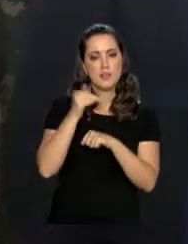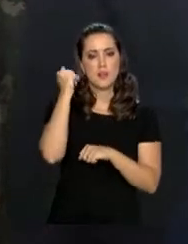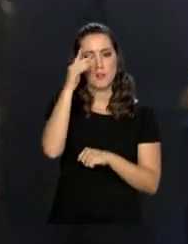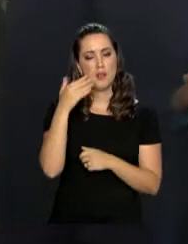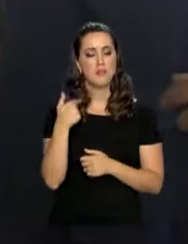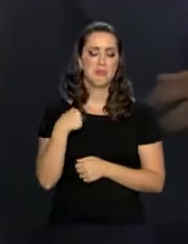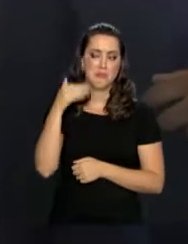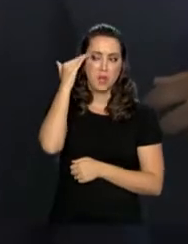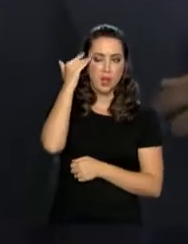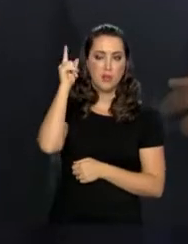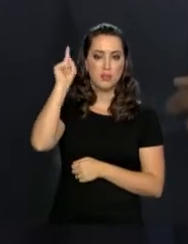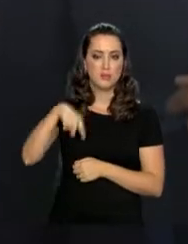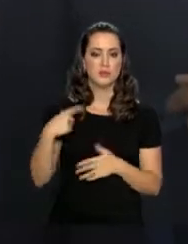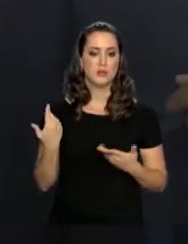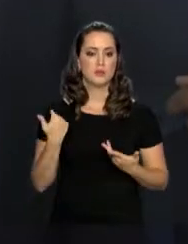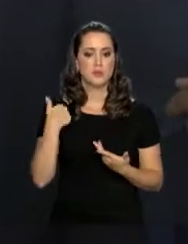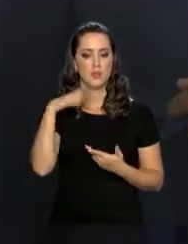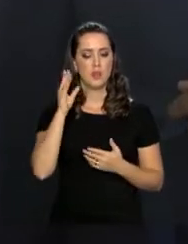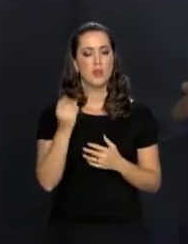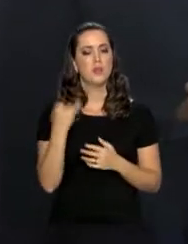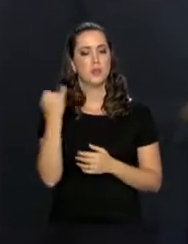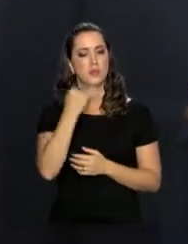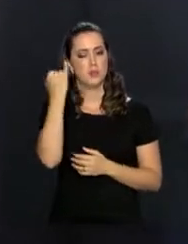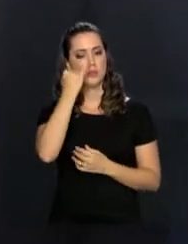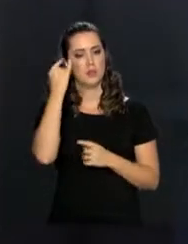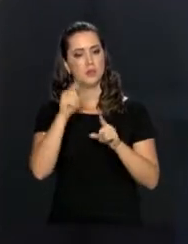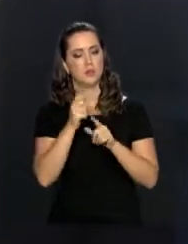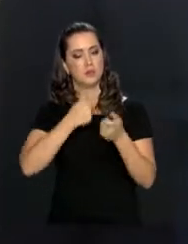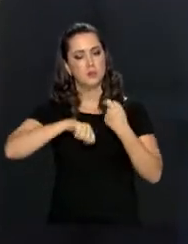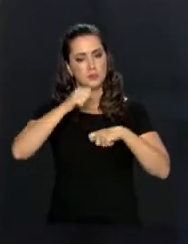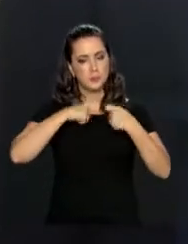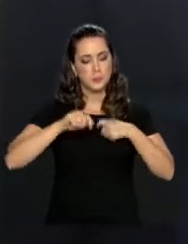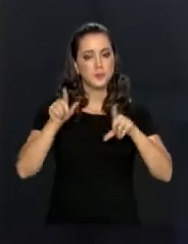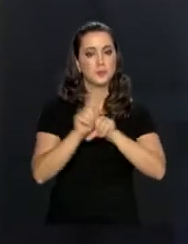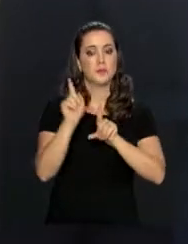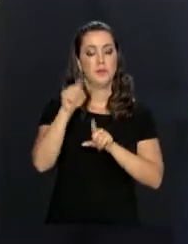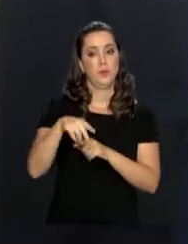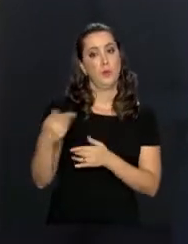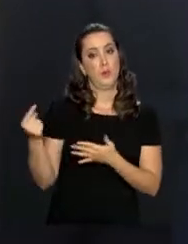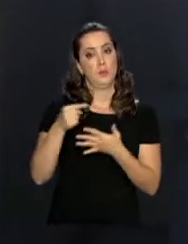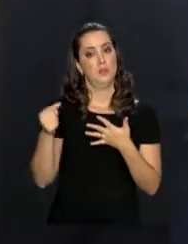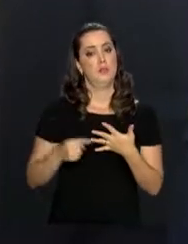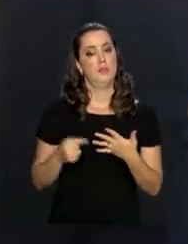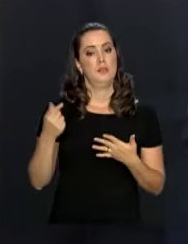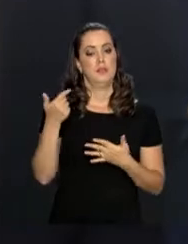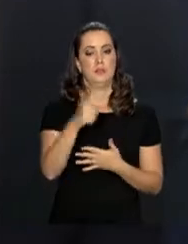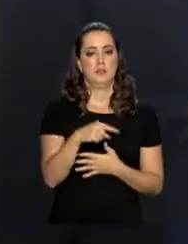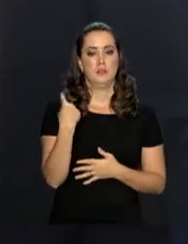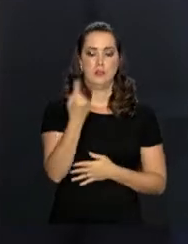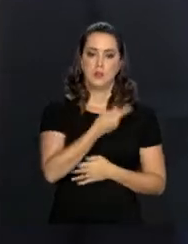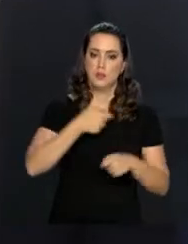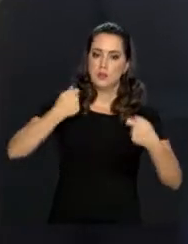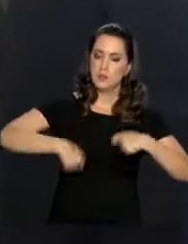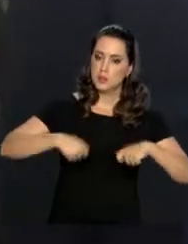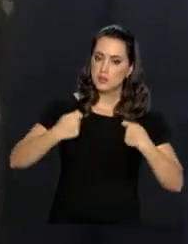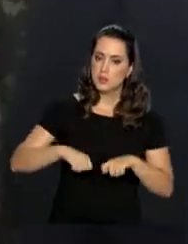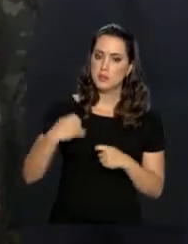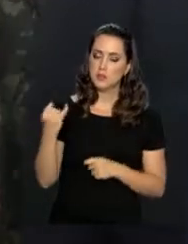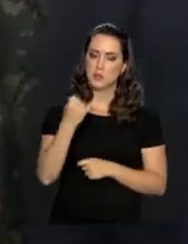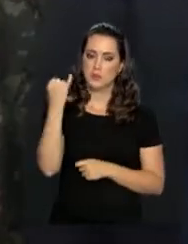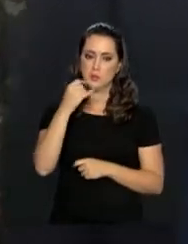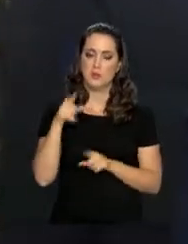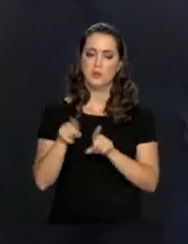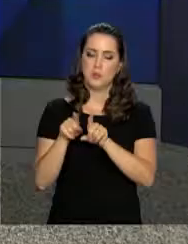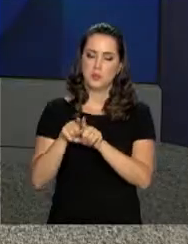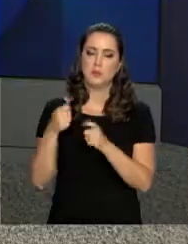entender, nascerão frutos, né, econômicos, entre outros, que nós precisamos e grande parte eles